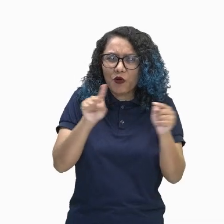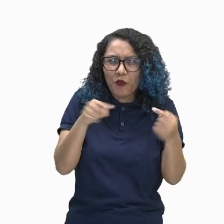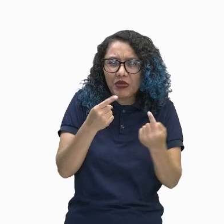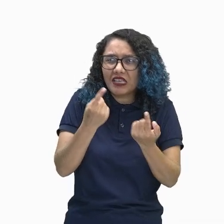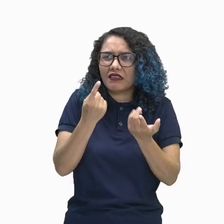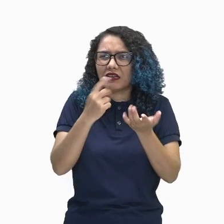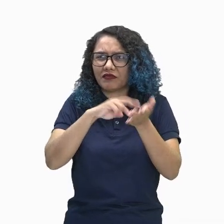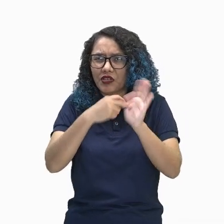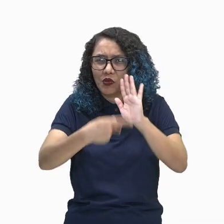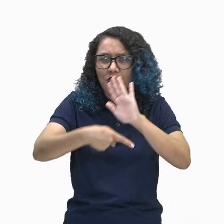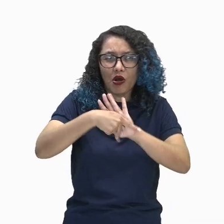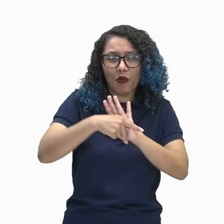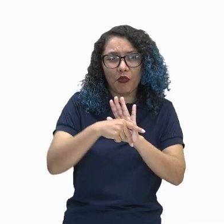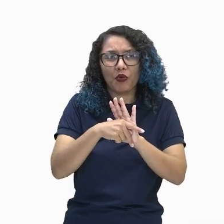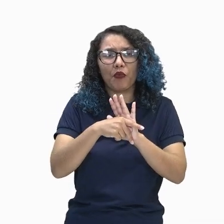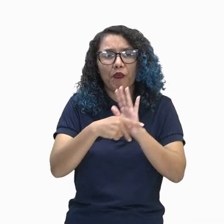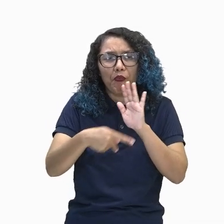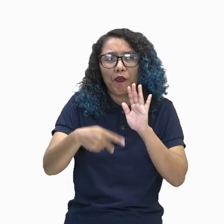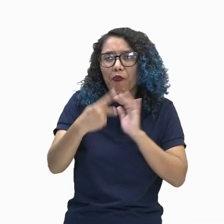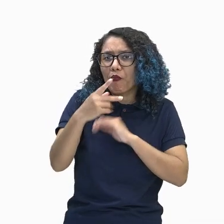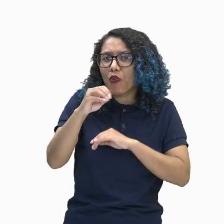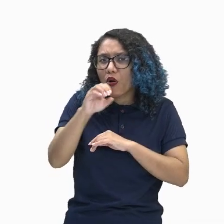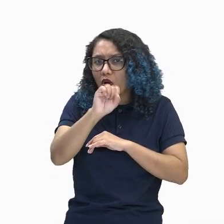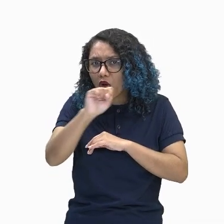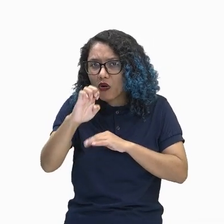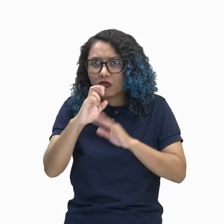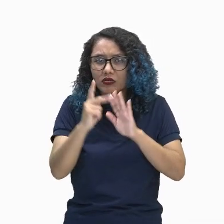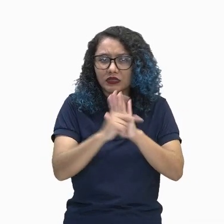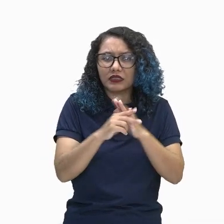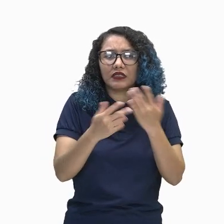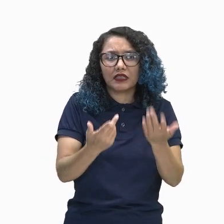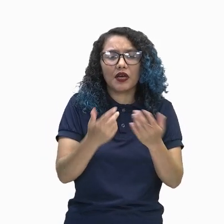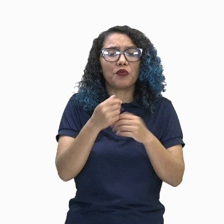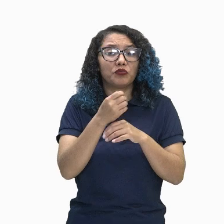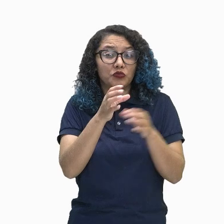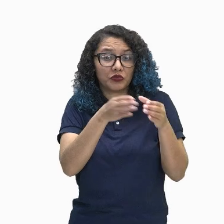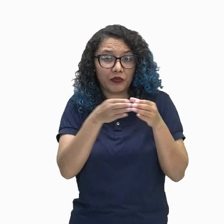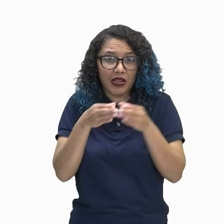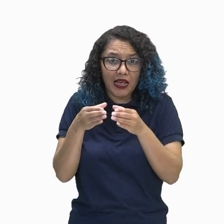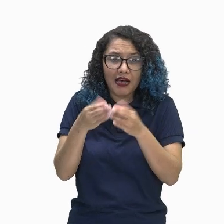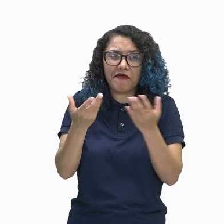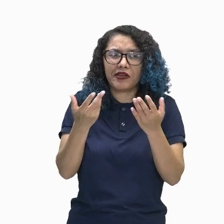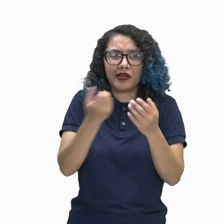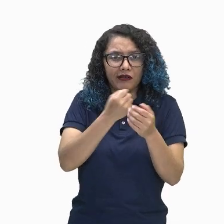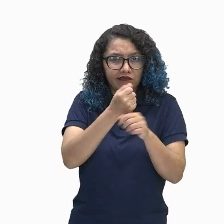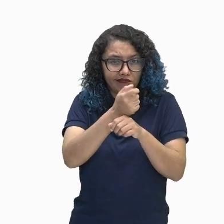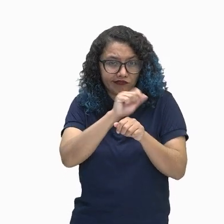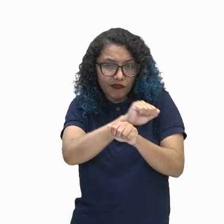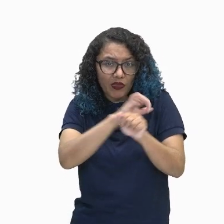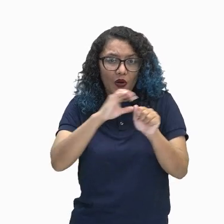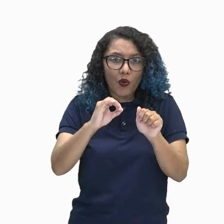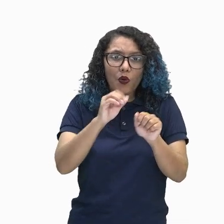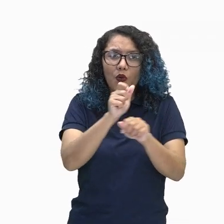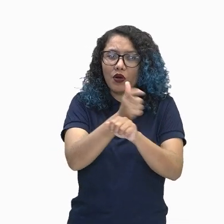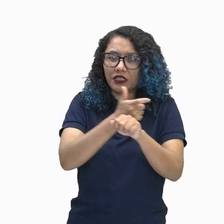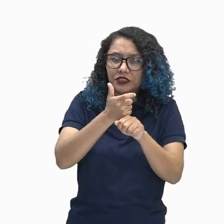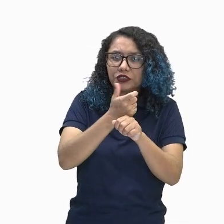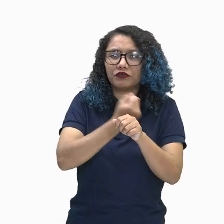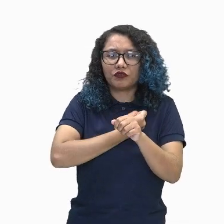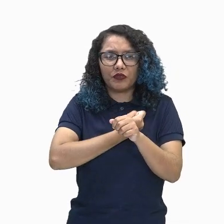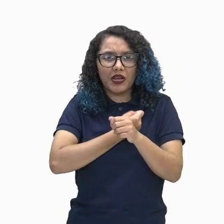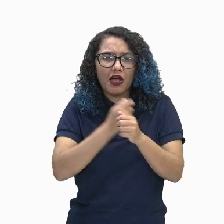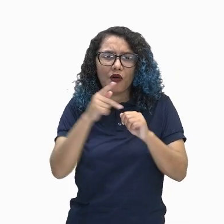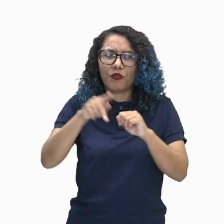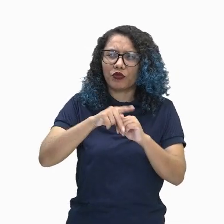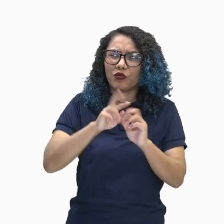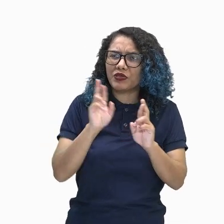percebam que os termos, artigos, adjetivos, numerais e pronomes, adjetivos sempre se relacionam ali com